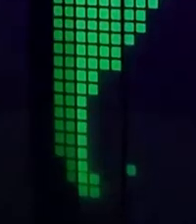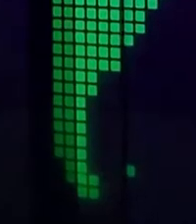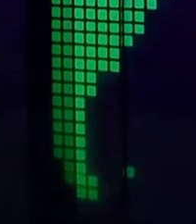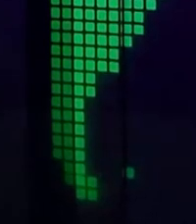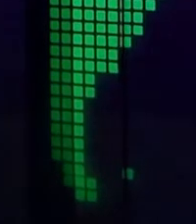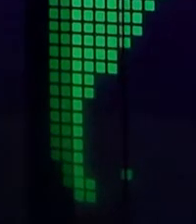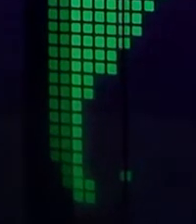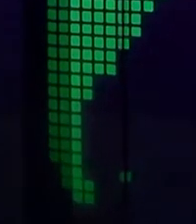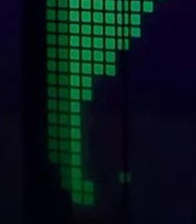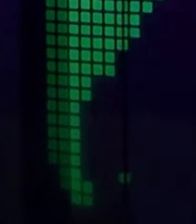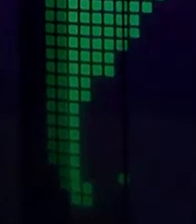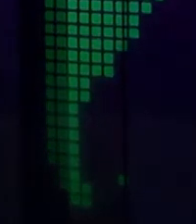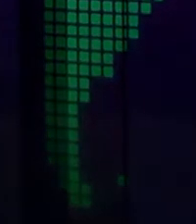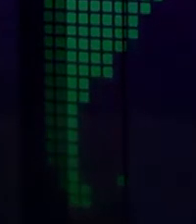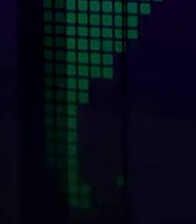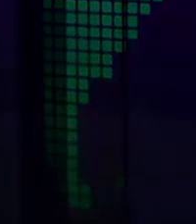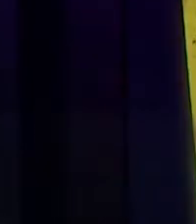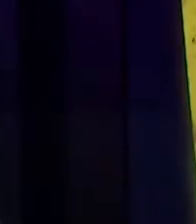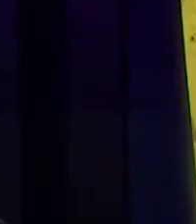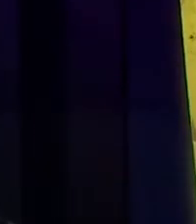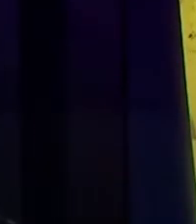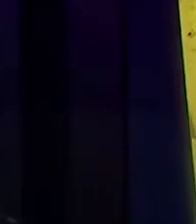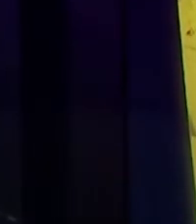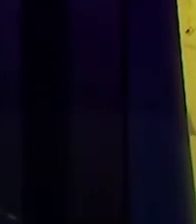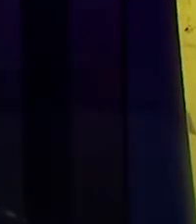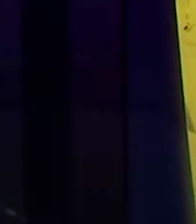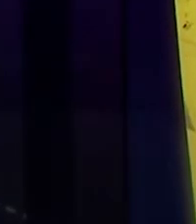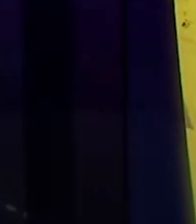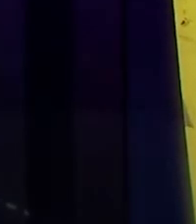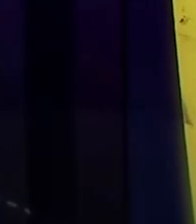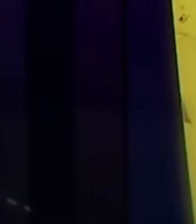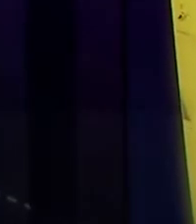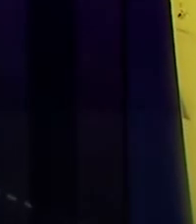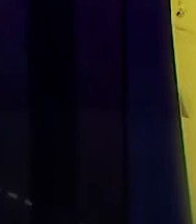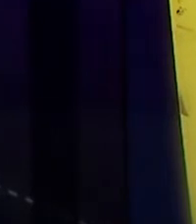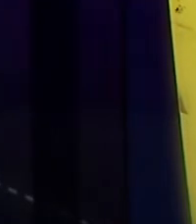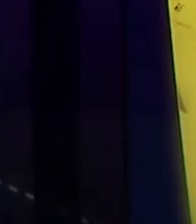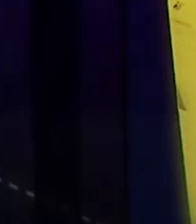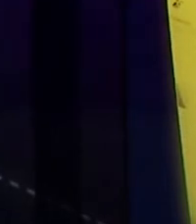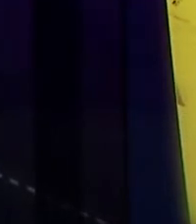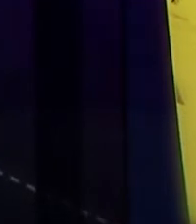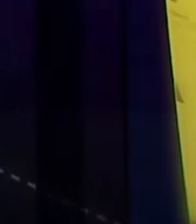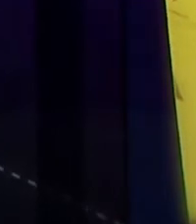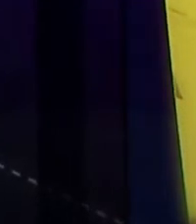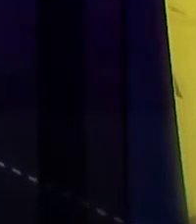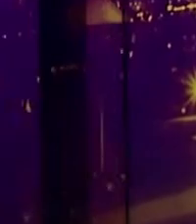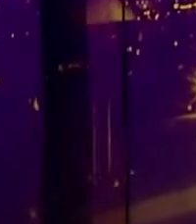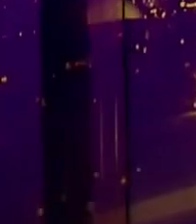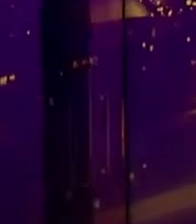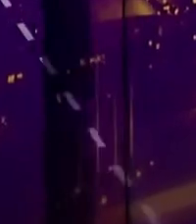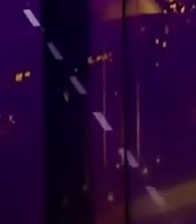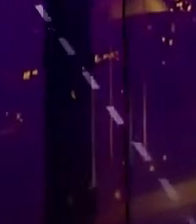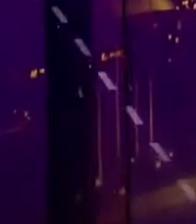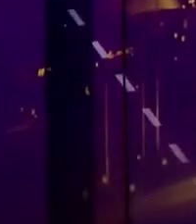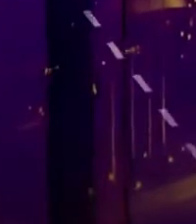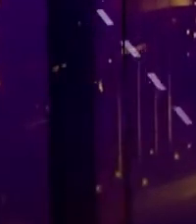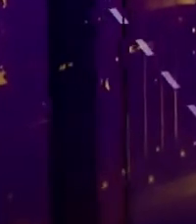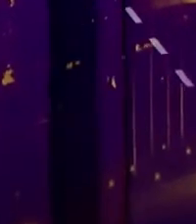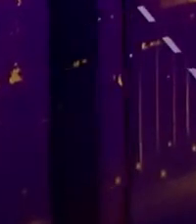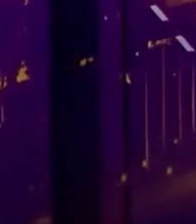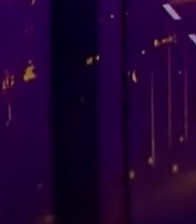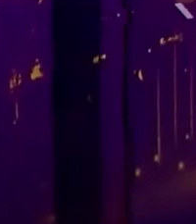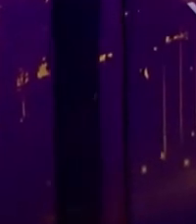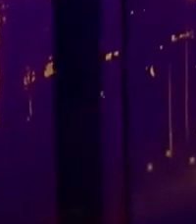olá bom dia pra você interrompemos a programação para transmitir ao vivo direto do palácio do planalto a cerimônia de assinatura de contratos